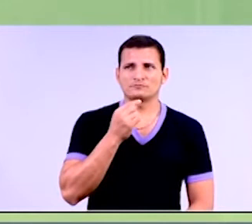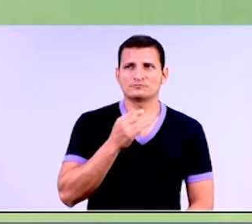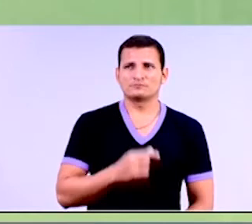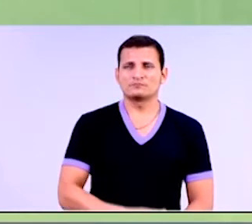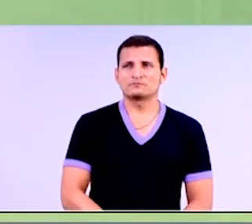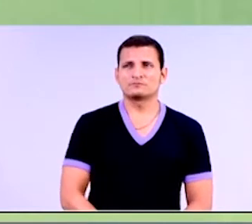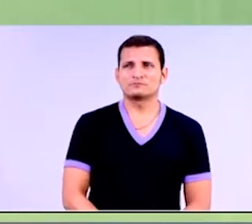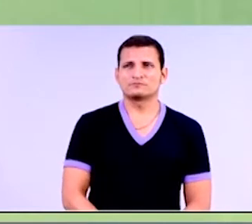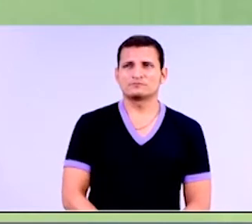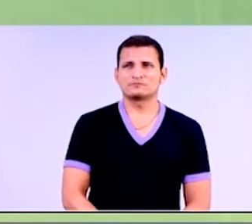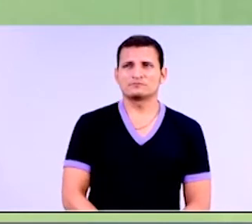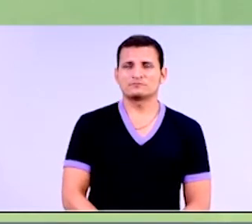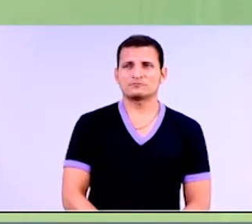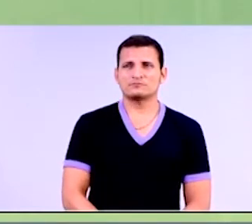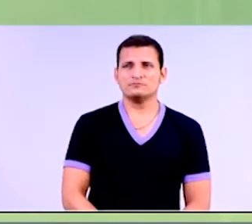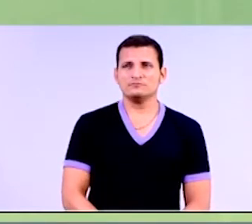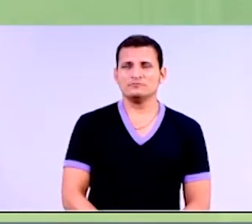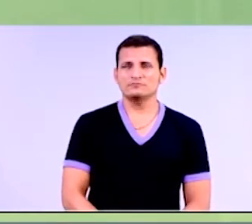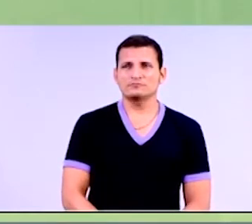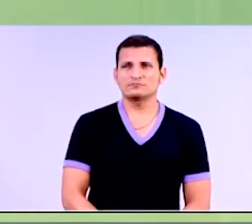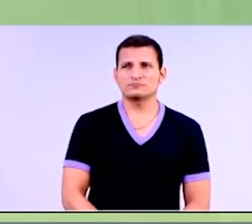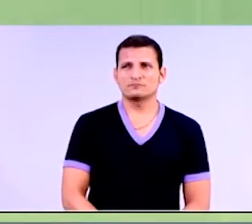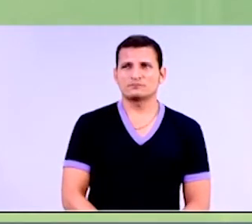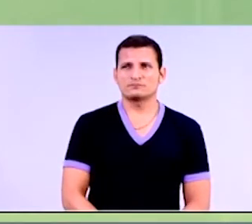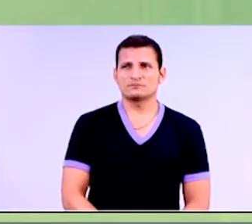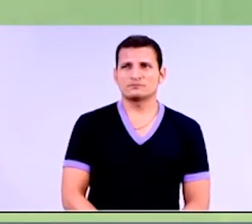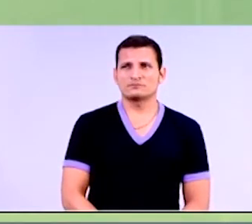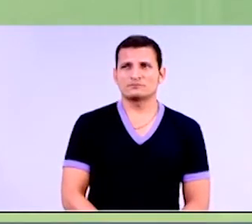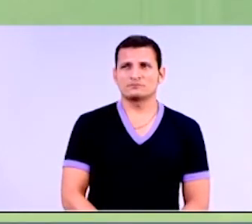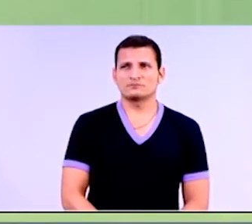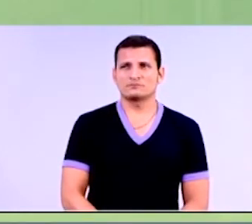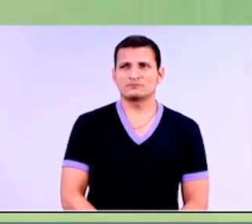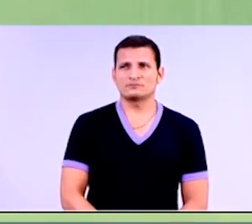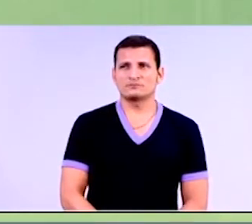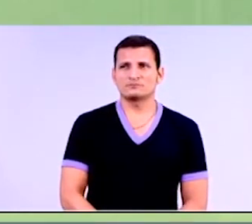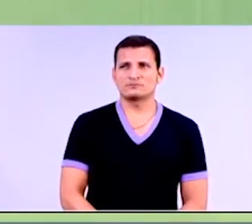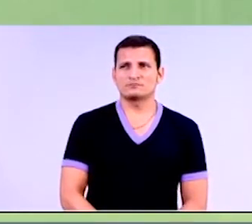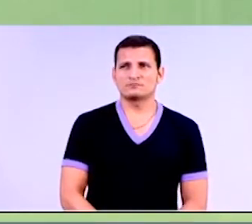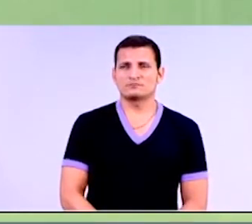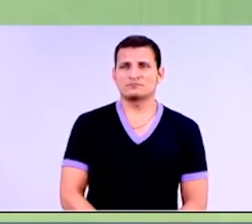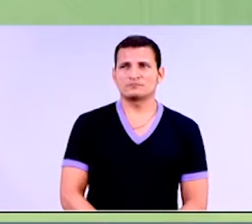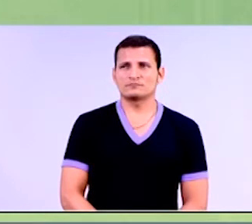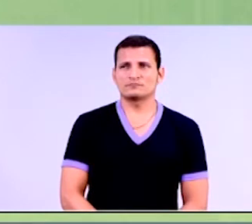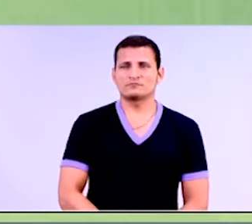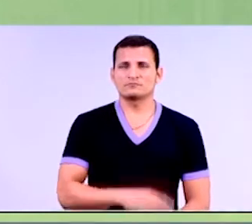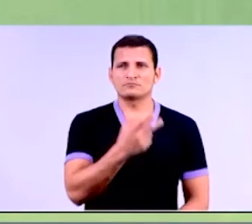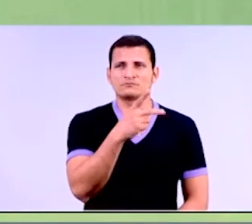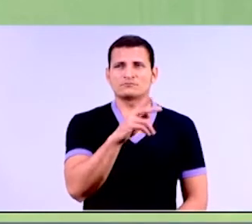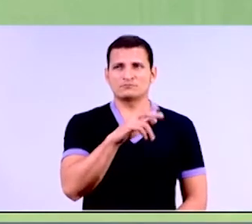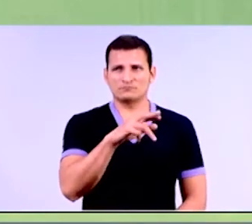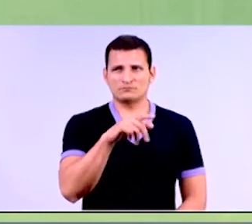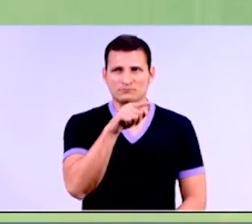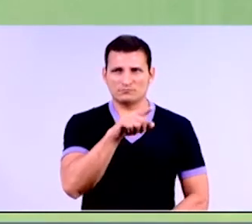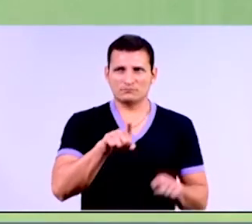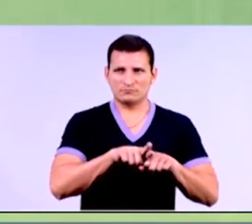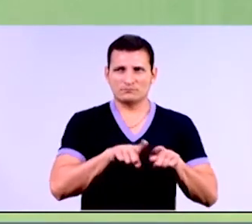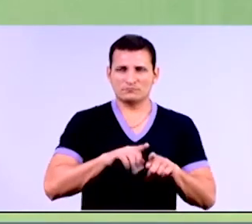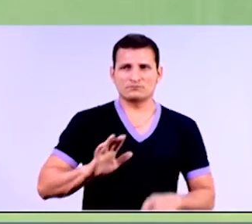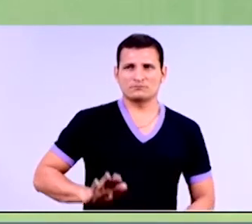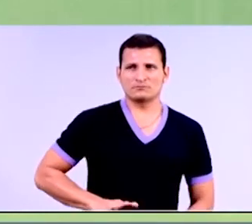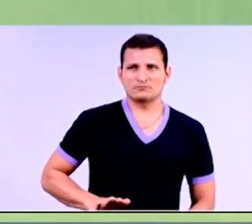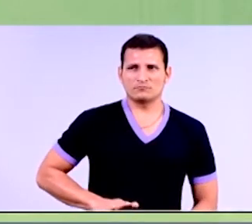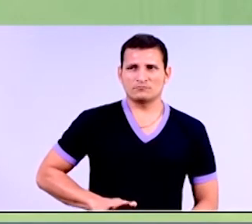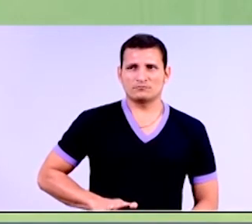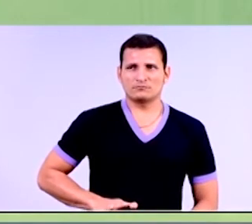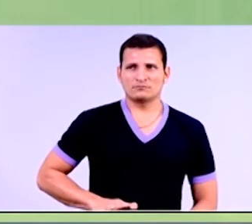com sede. How about your sister? Is she hungry too? E sobre sua irmã? Ela também está com fome?